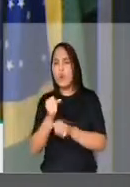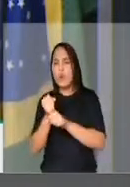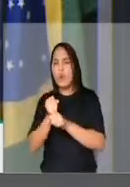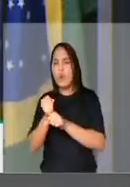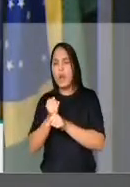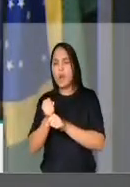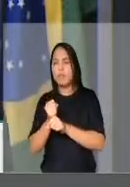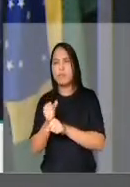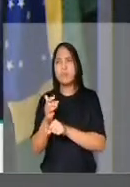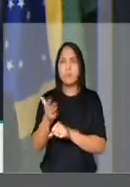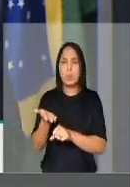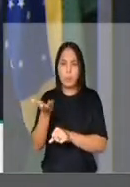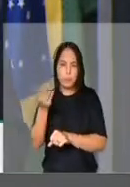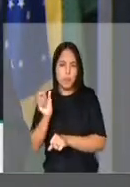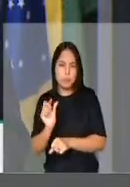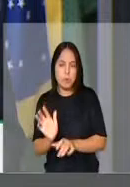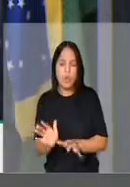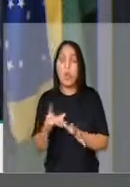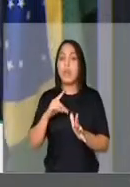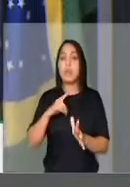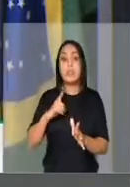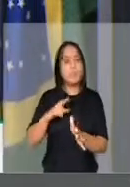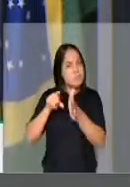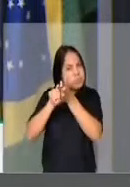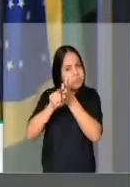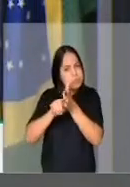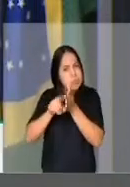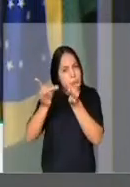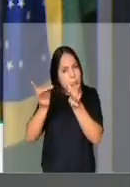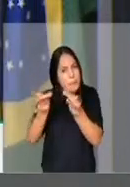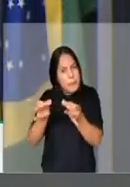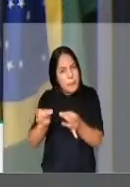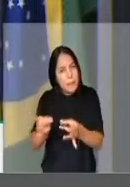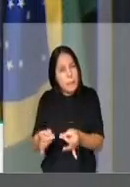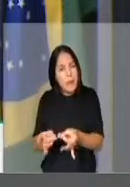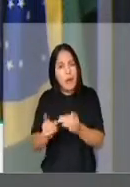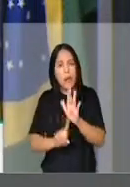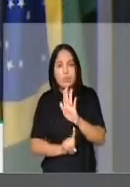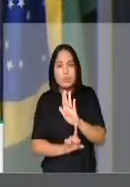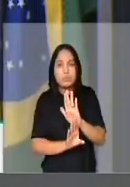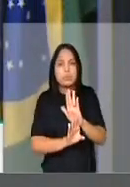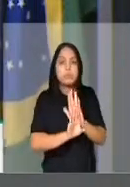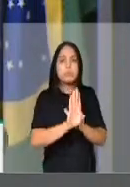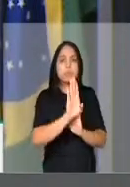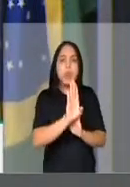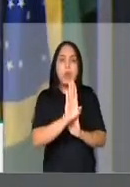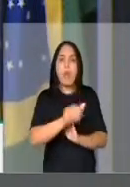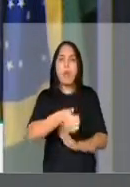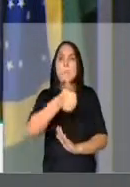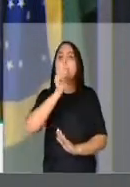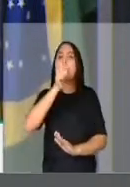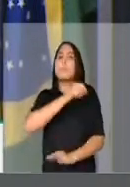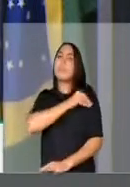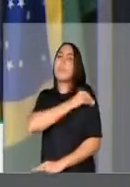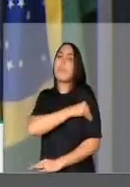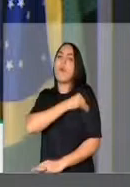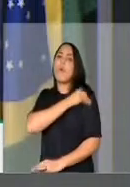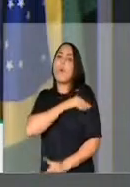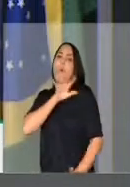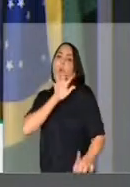das causas do aumento do consumo de bebidas alcoólicas no nosso país o impacto na